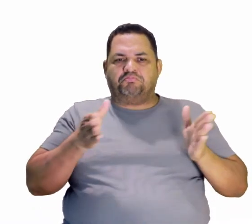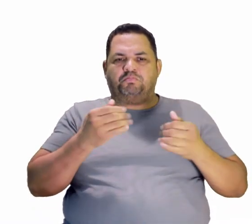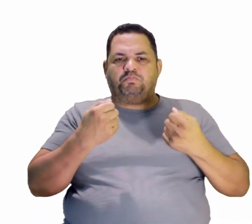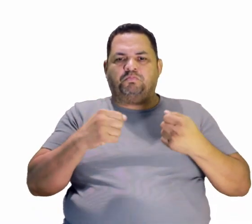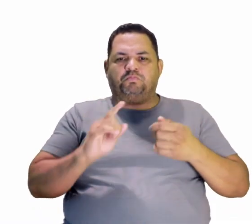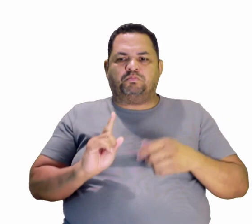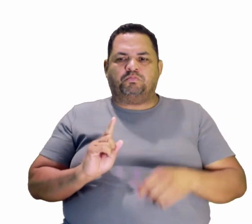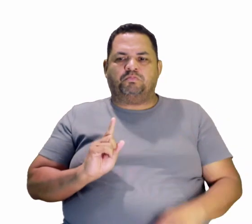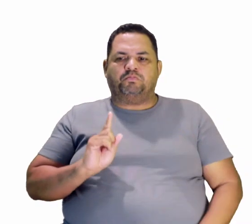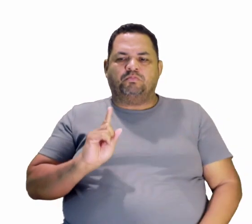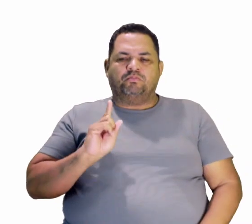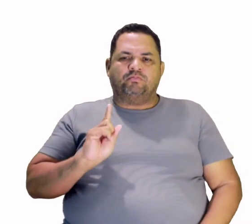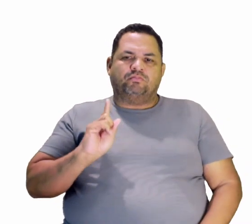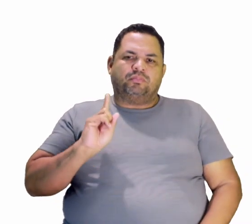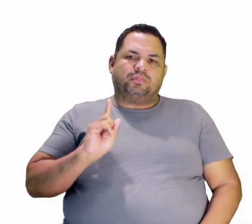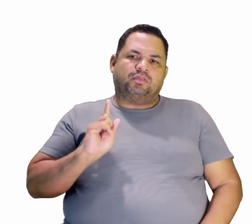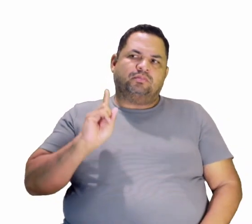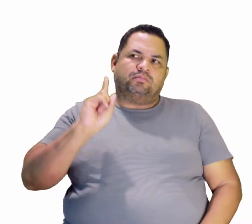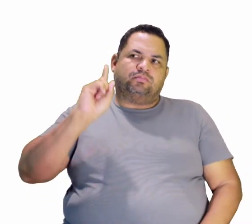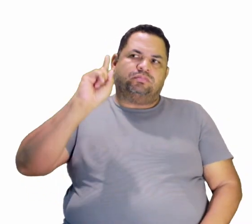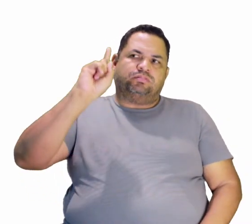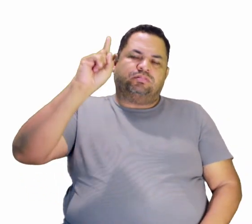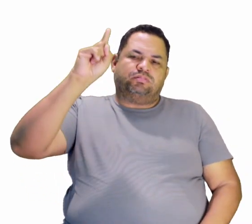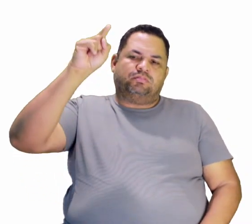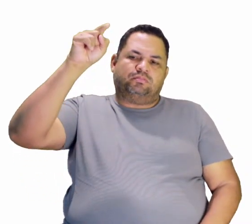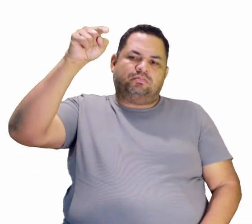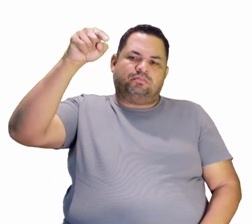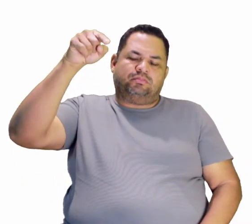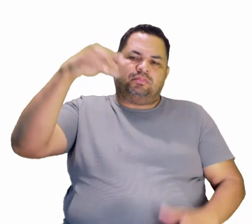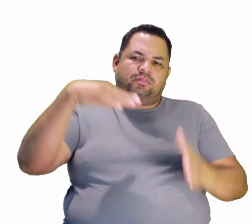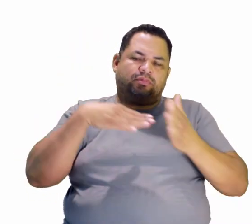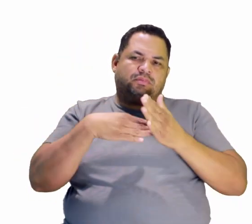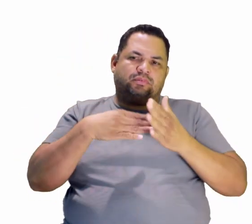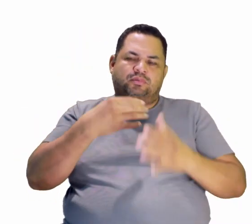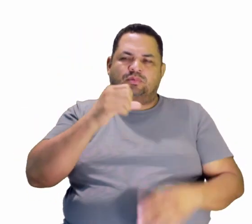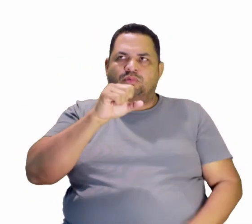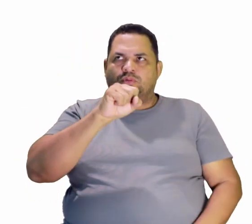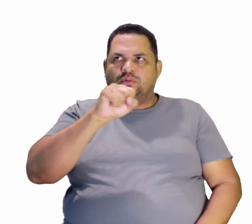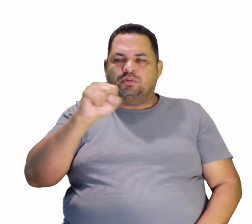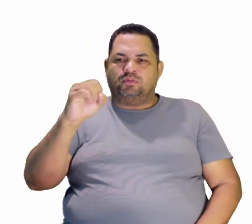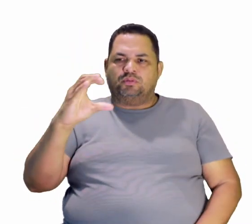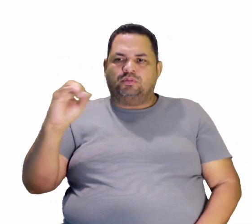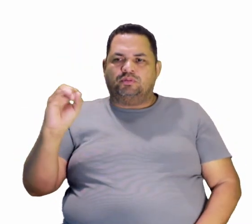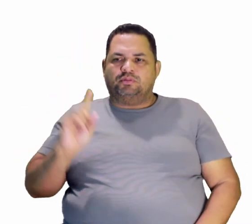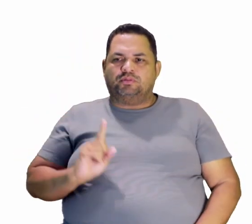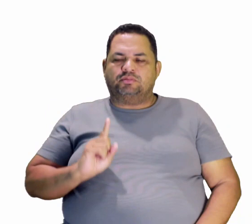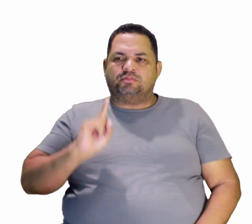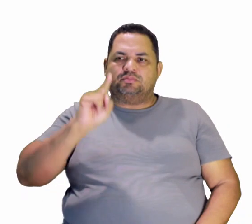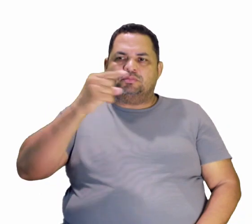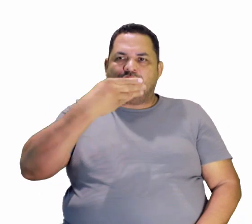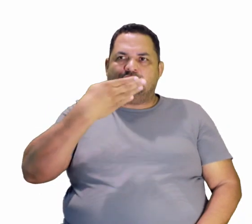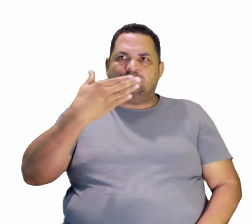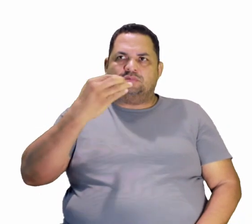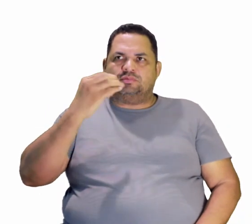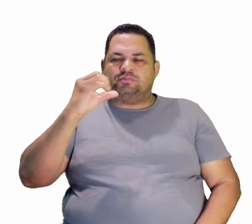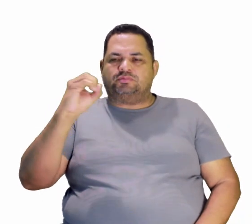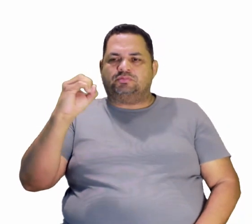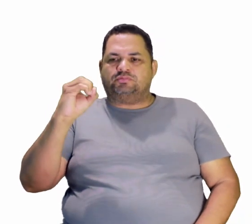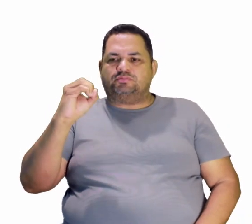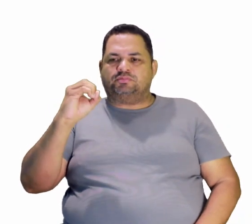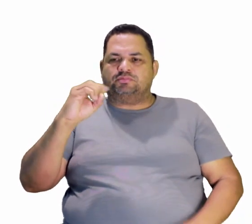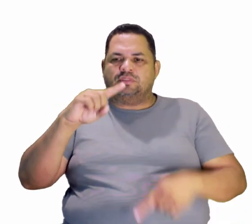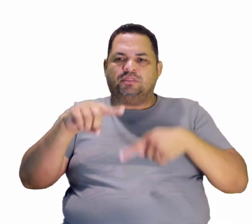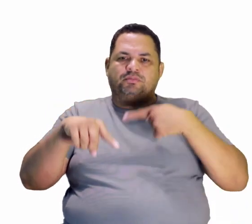ele subiu, deve ter subido mais de 480 a 800 metros, por exemplo. Na ida, 480, quando ele voltou, passou